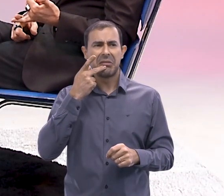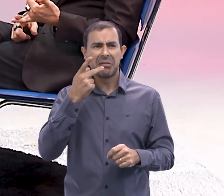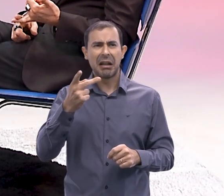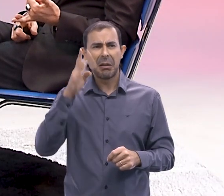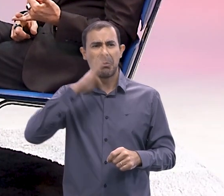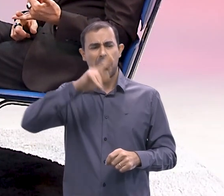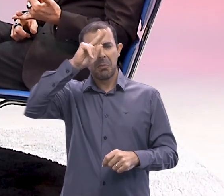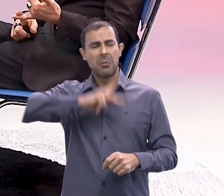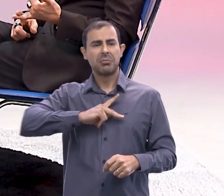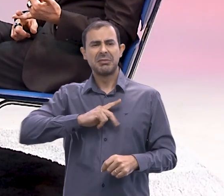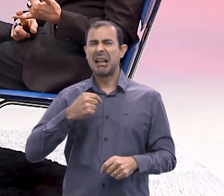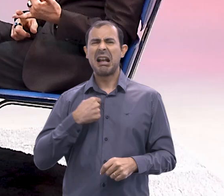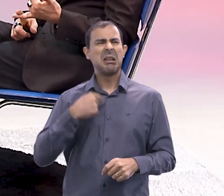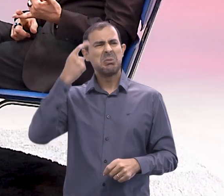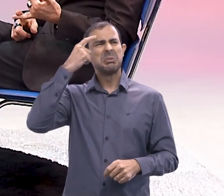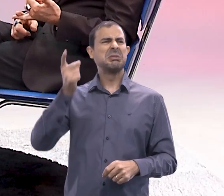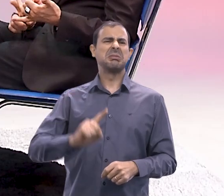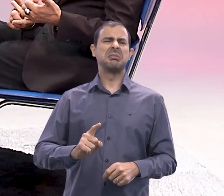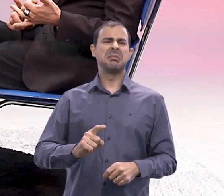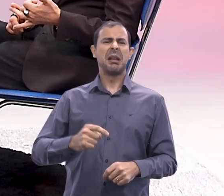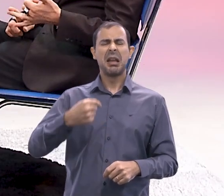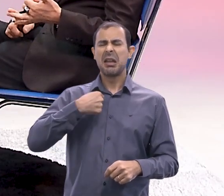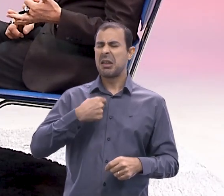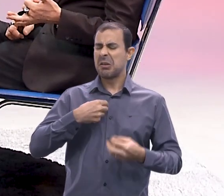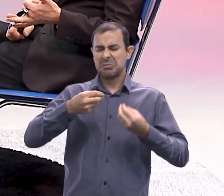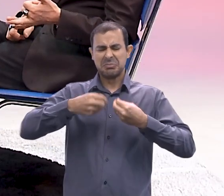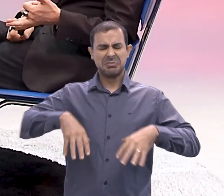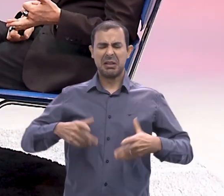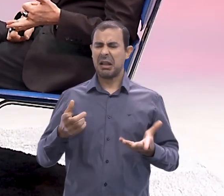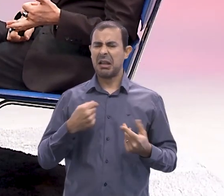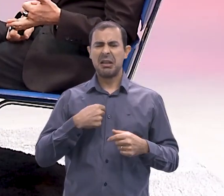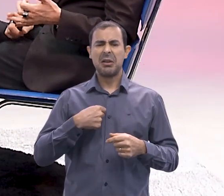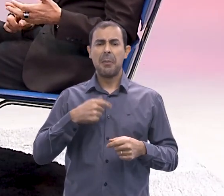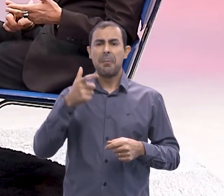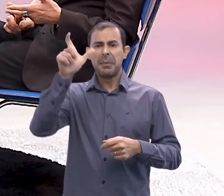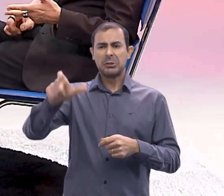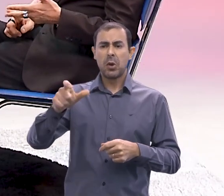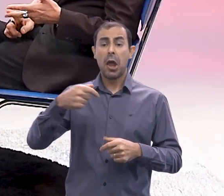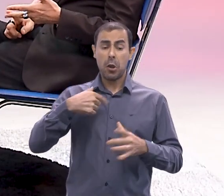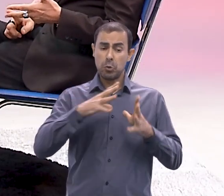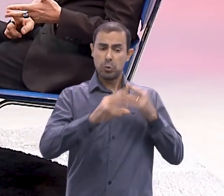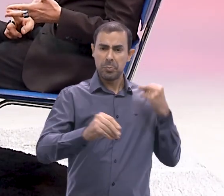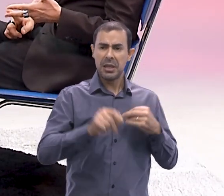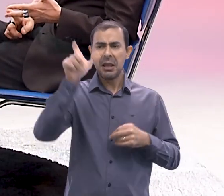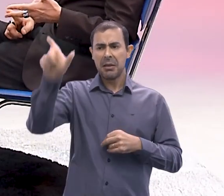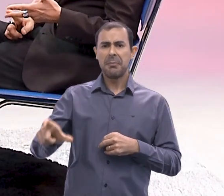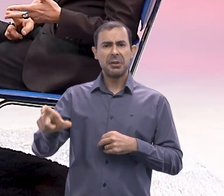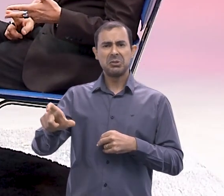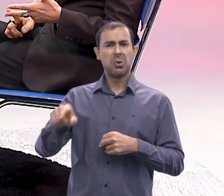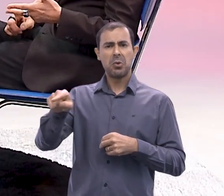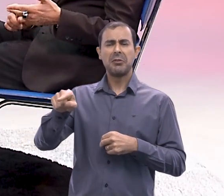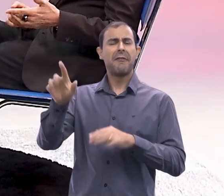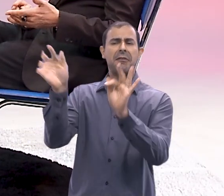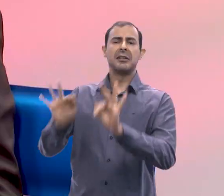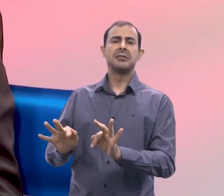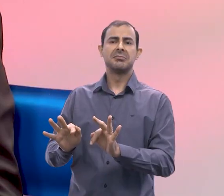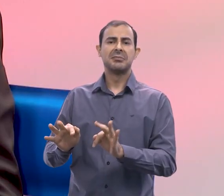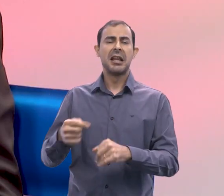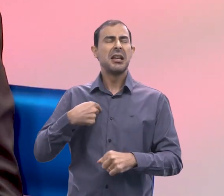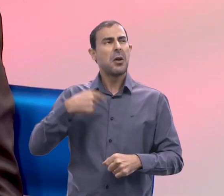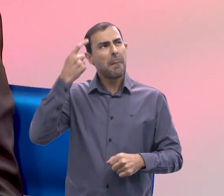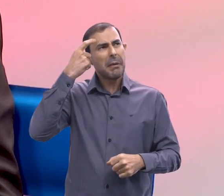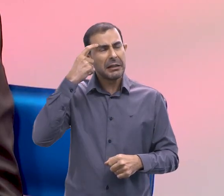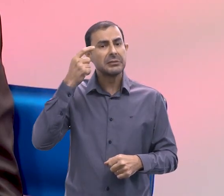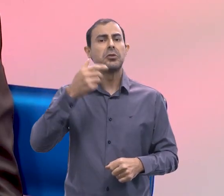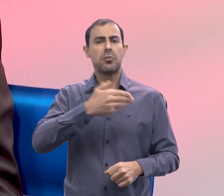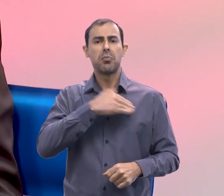eu não presto para nada, as pessoas vão ser mais felizes sem mim, eu penso em morrer. São